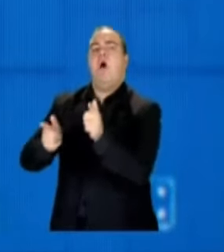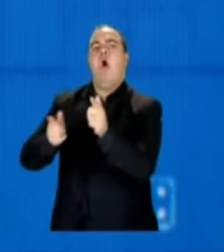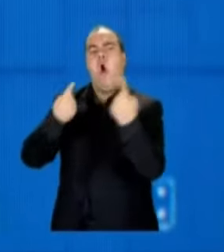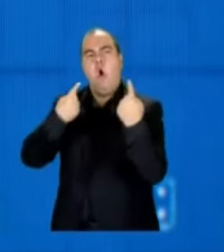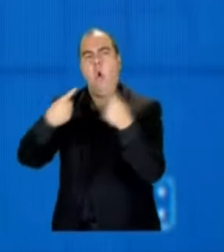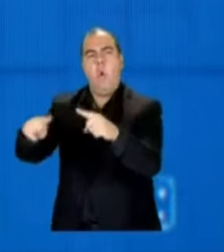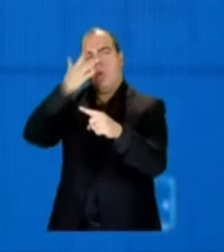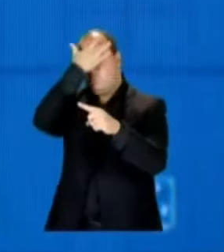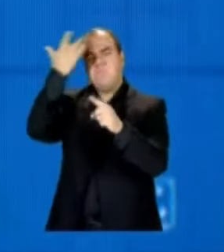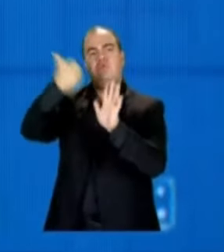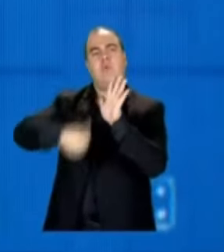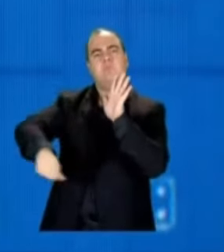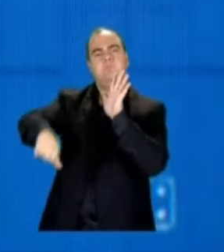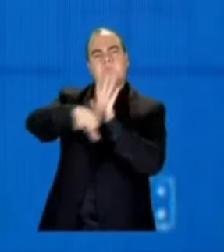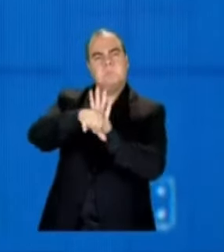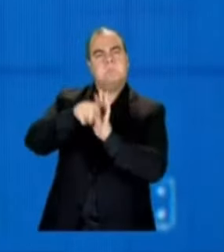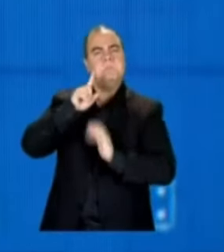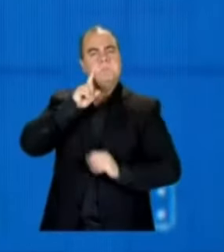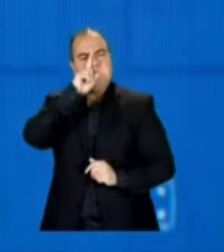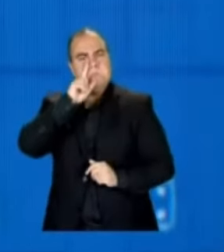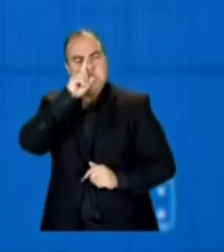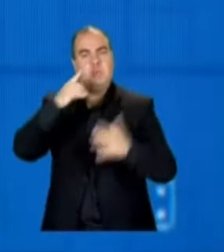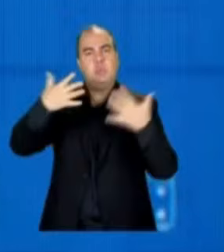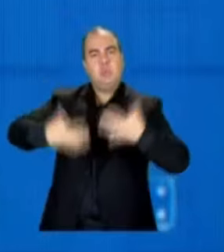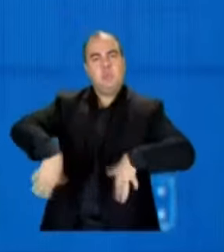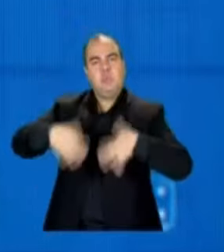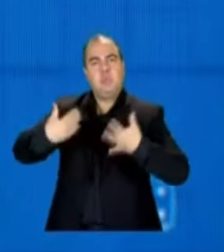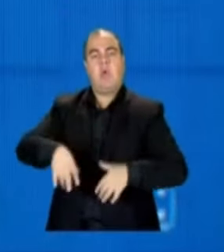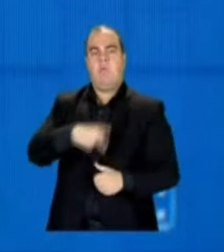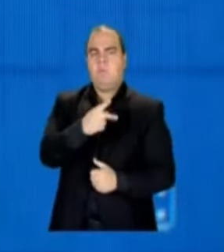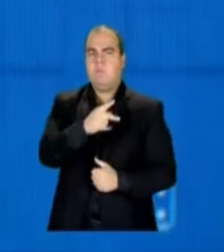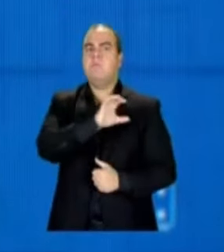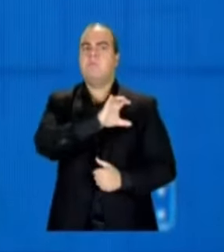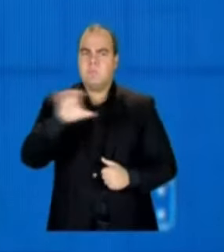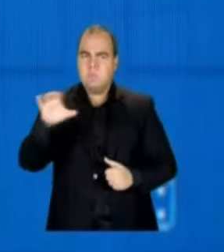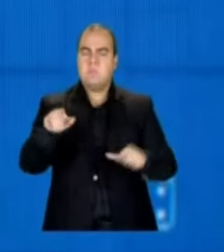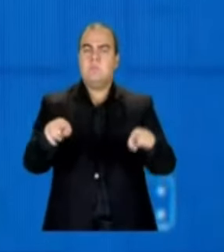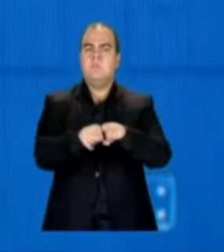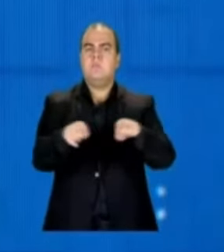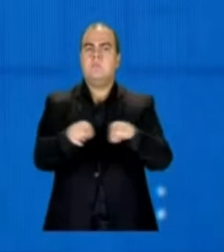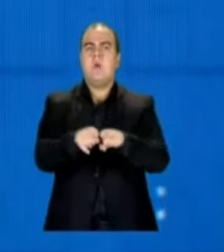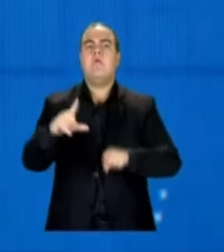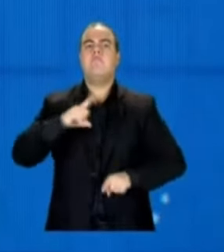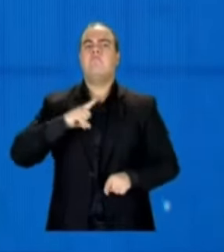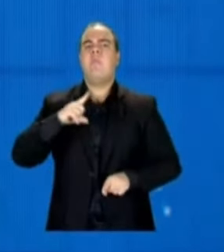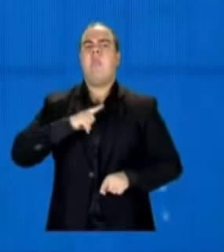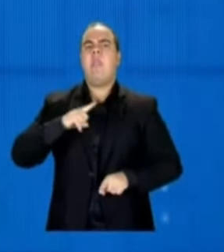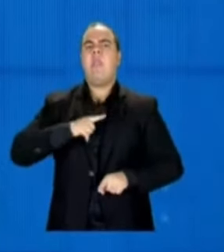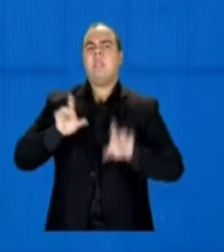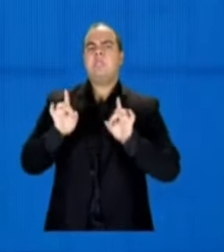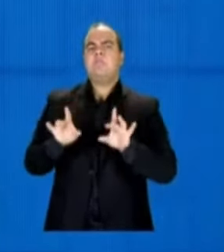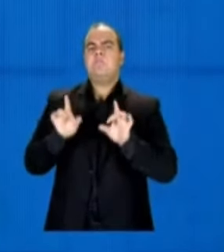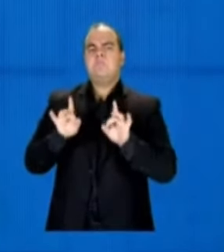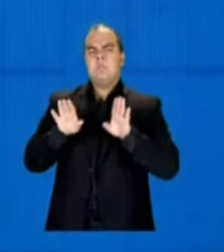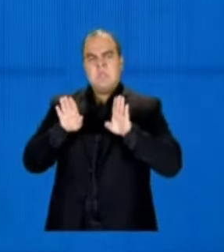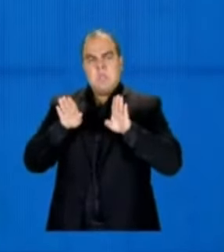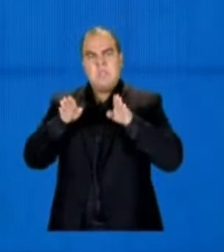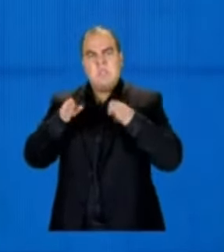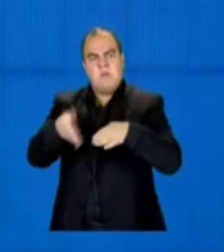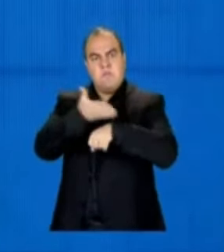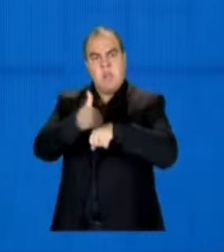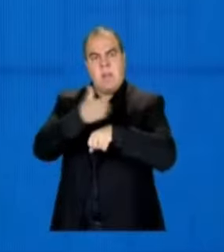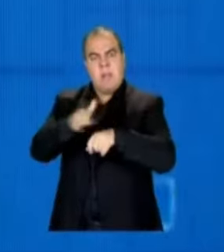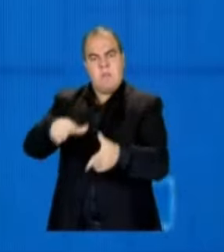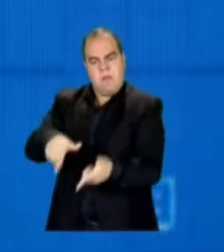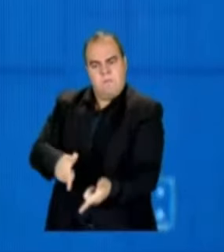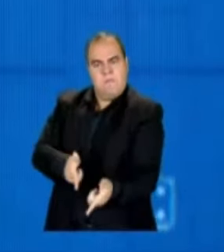criminosos de alta periculosidade que são eh do PCC tenha especialização e treinamento básico para usar fuzil